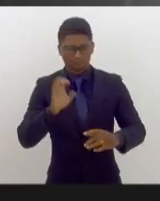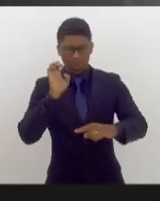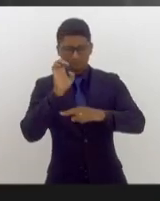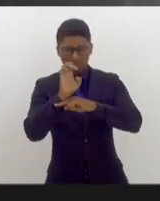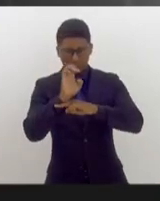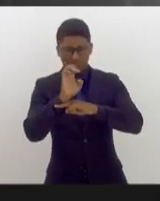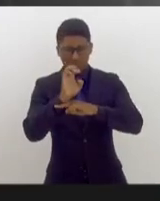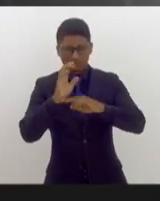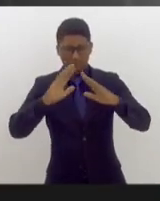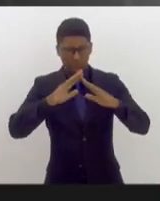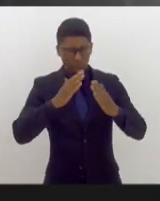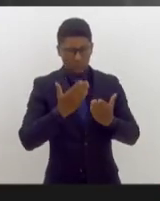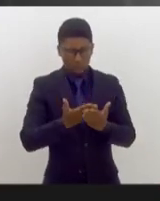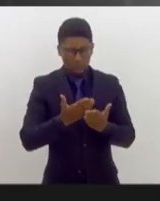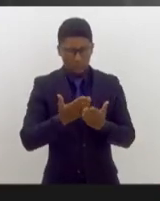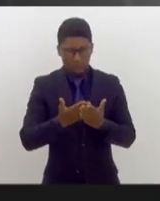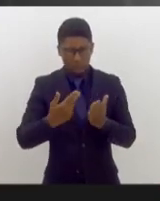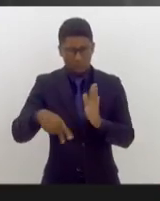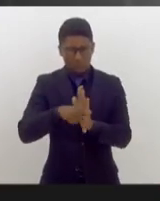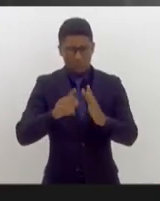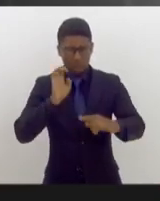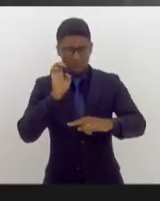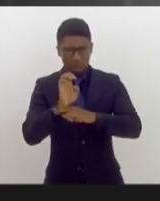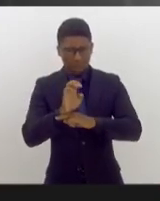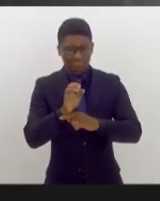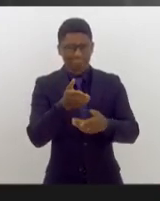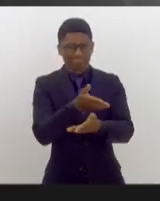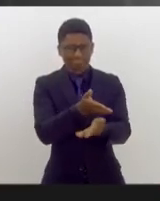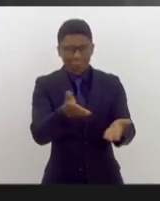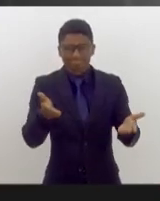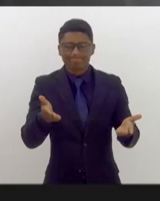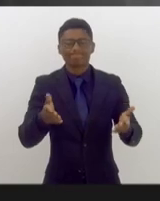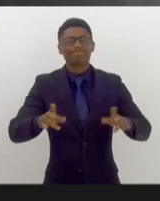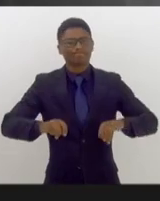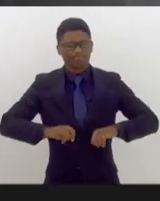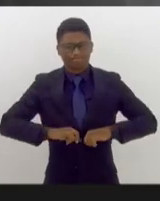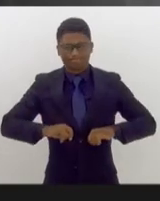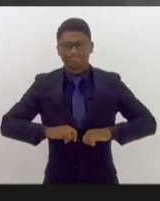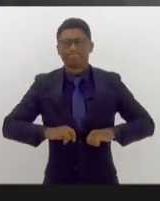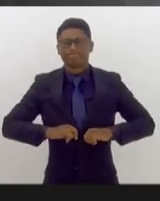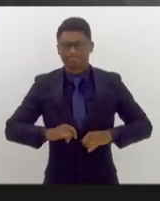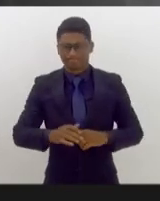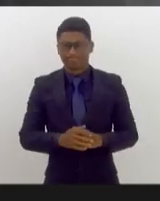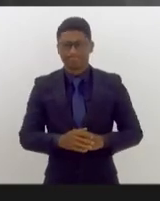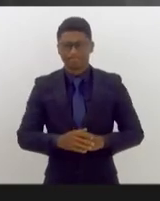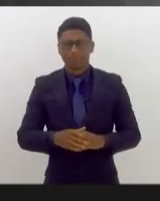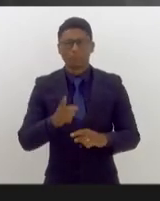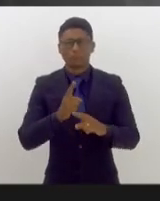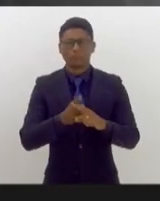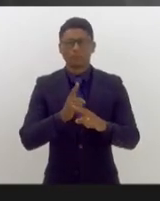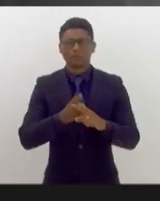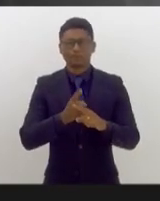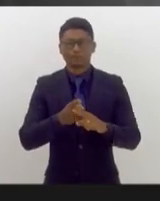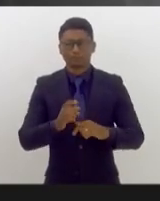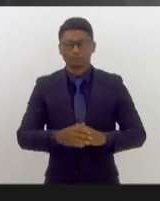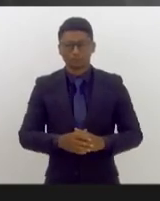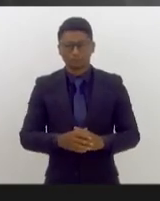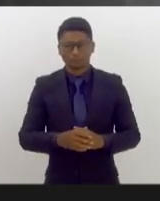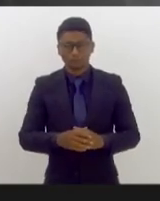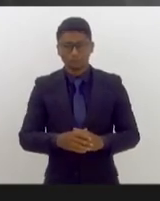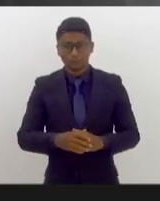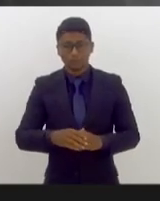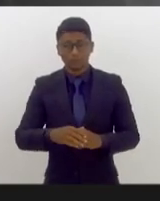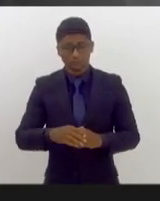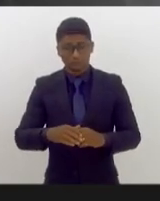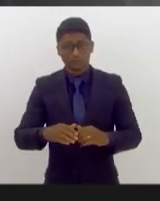rede estadual, ela acaba, do estado do Rio de Janeiro, ela acaba sentindo muito, acho que é importante colocar a reforma do ensino médio, por quê? O estado do Rio de Janeiro já tinha